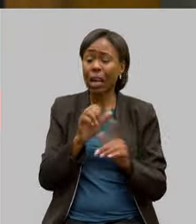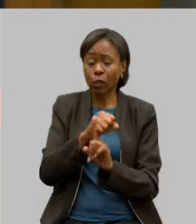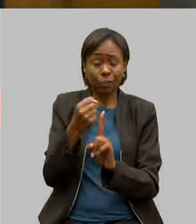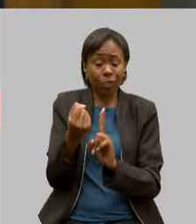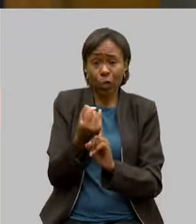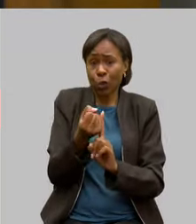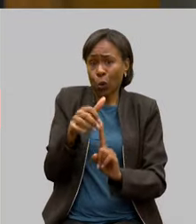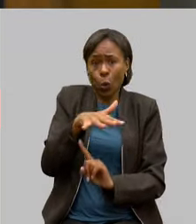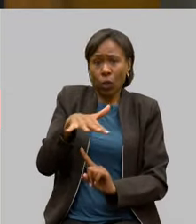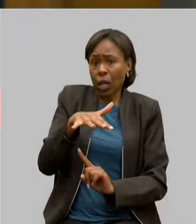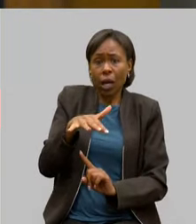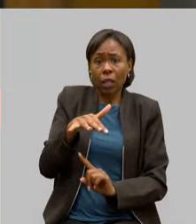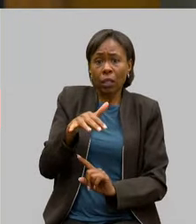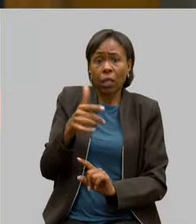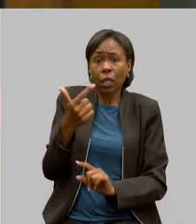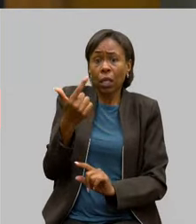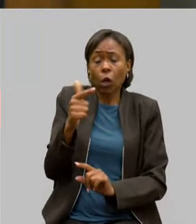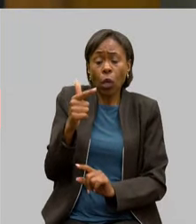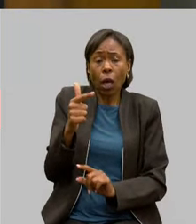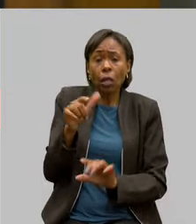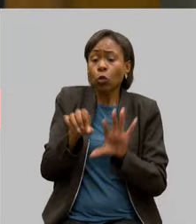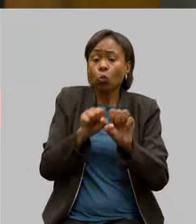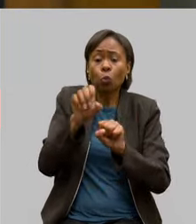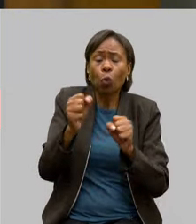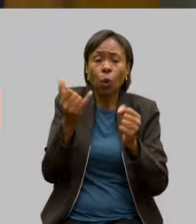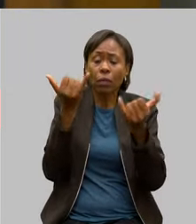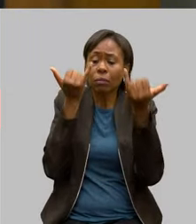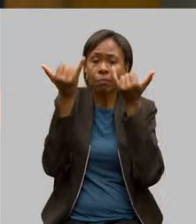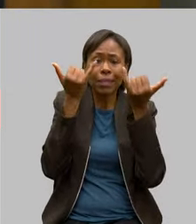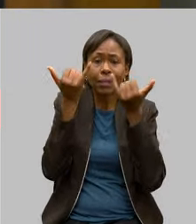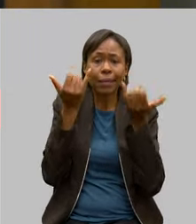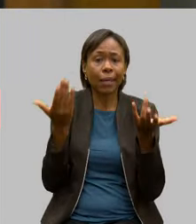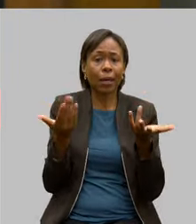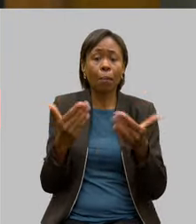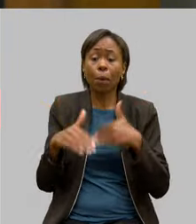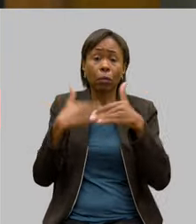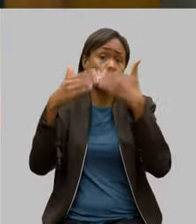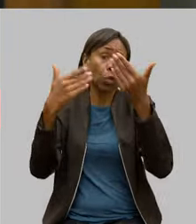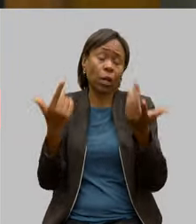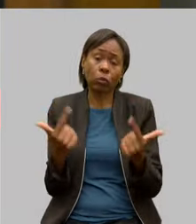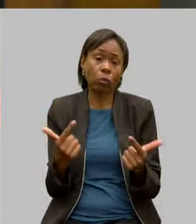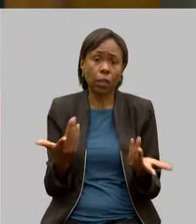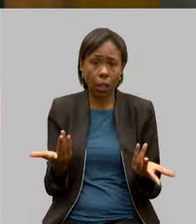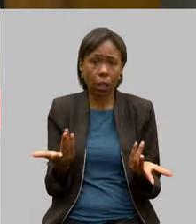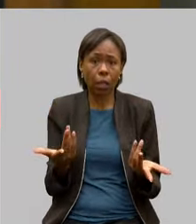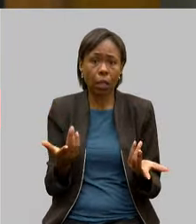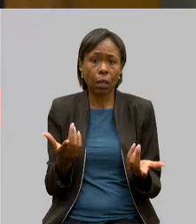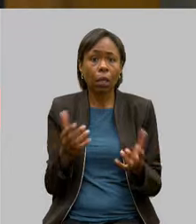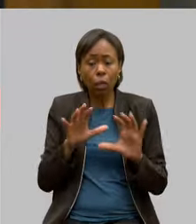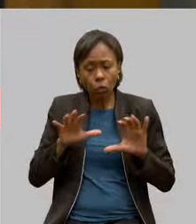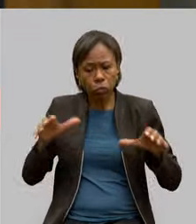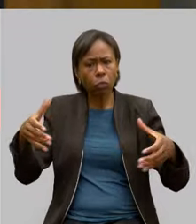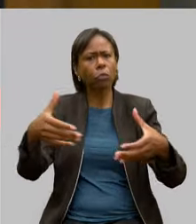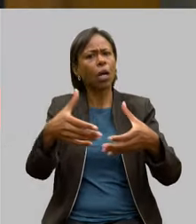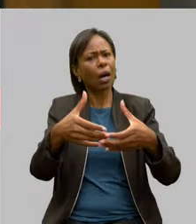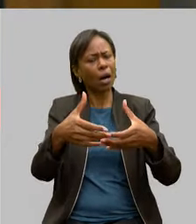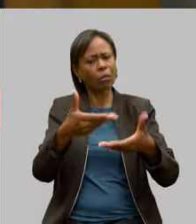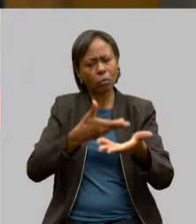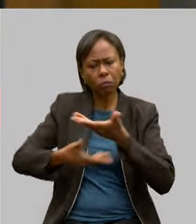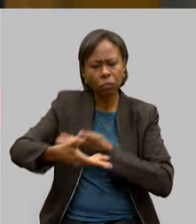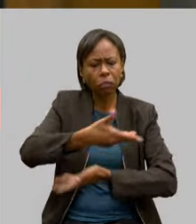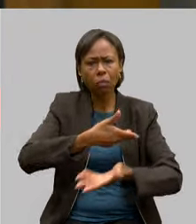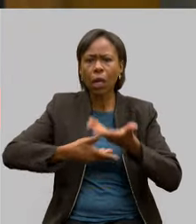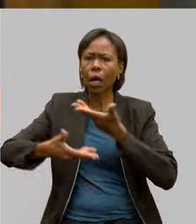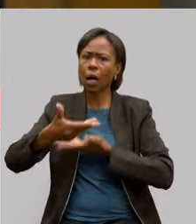busca caminhos para que possa promover o bem maior que a gente viver em comunidade em harmonia